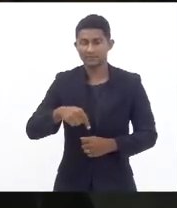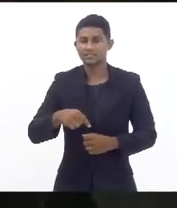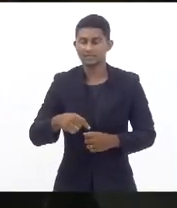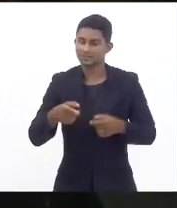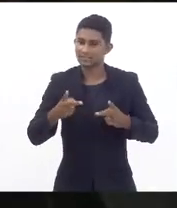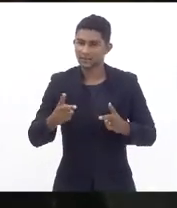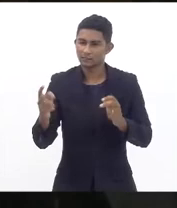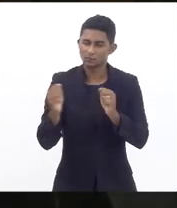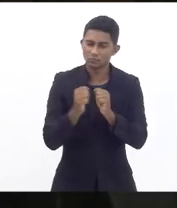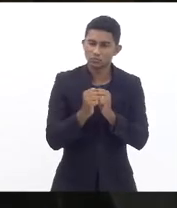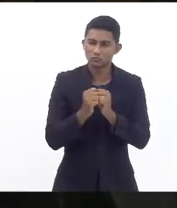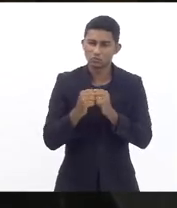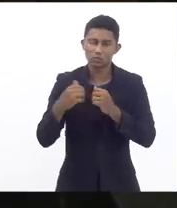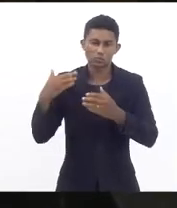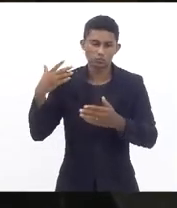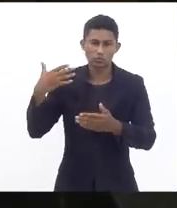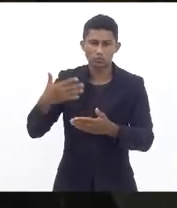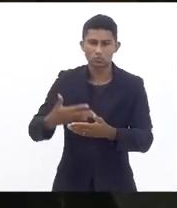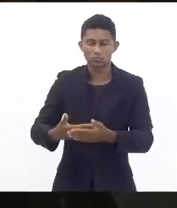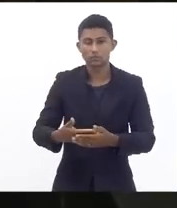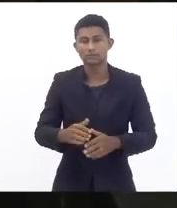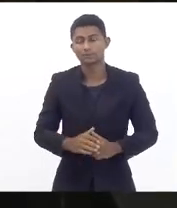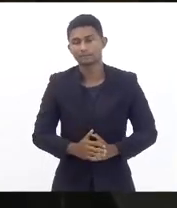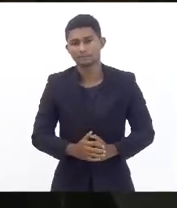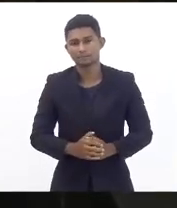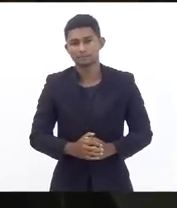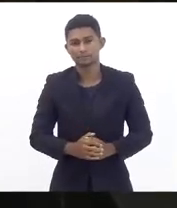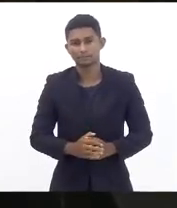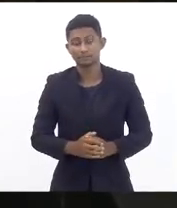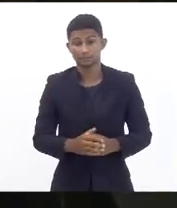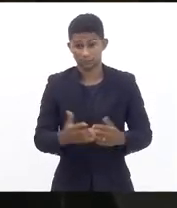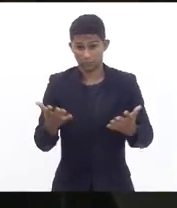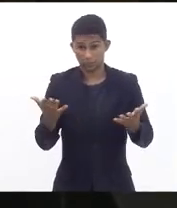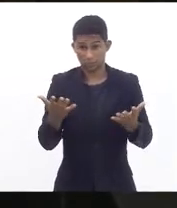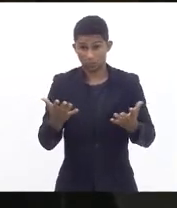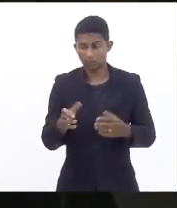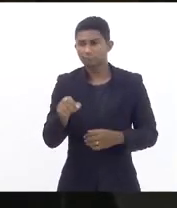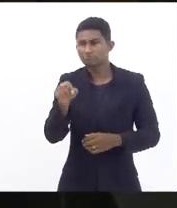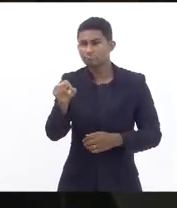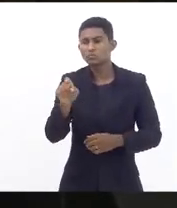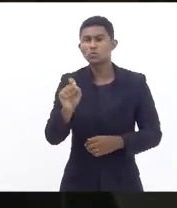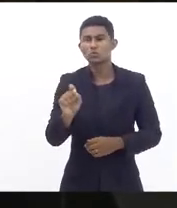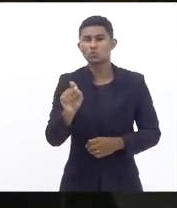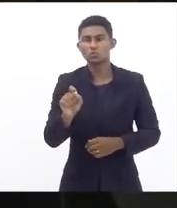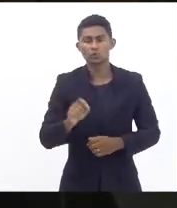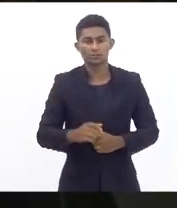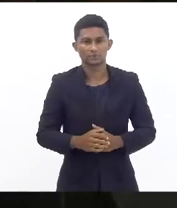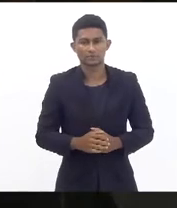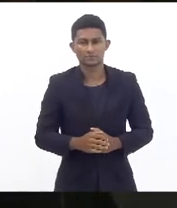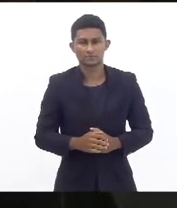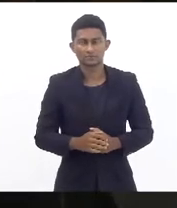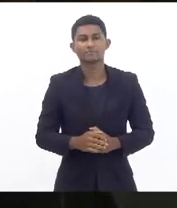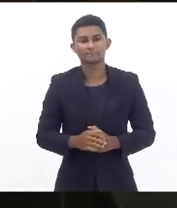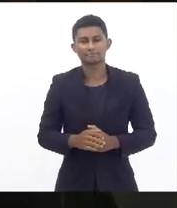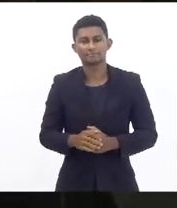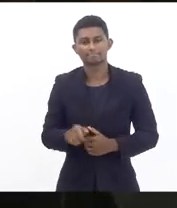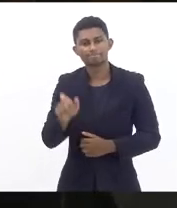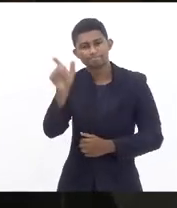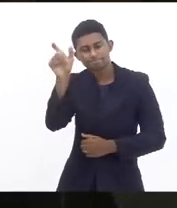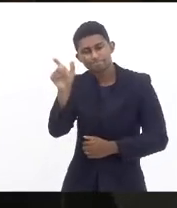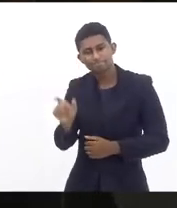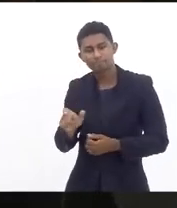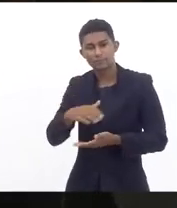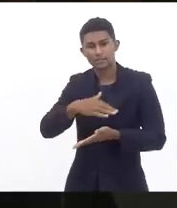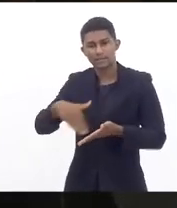jornada, e que hoje está incumbido de ser o secretário de